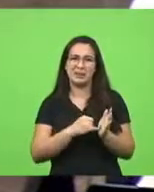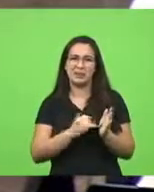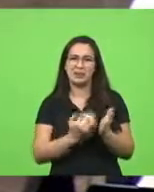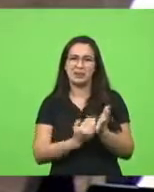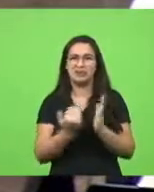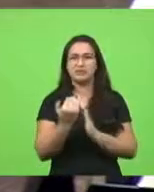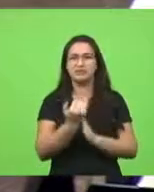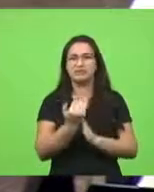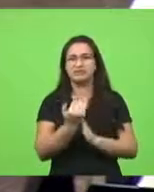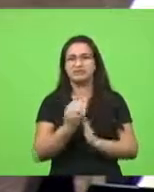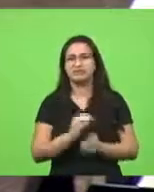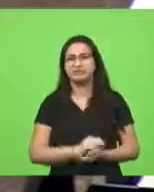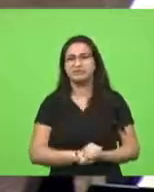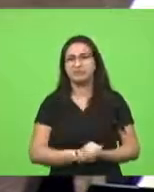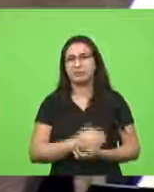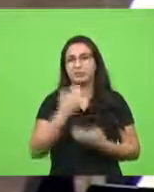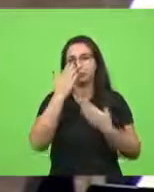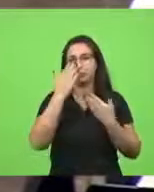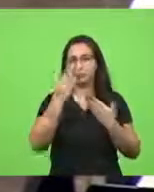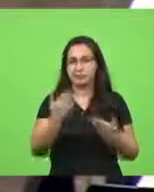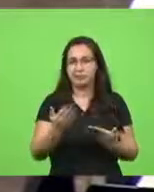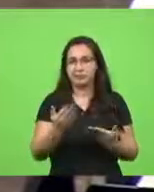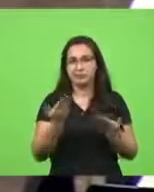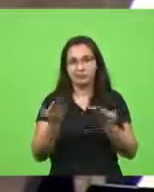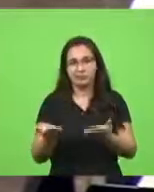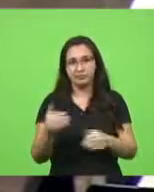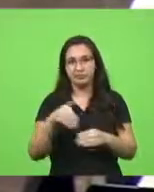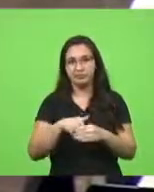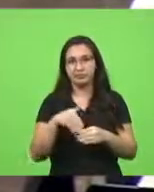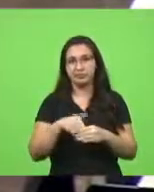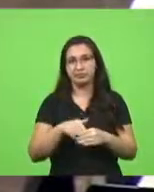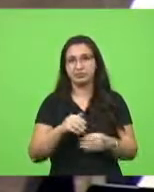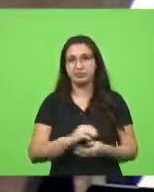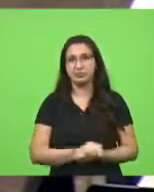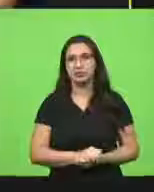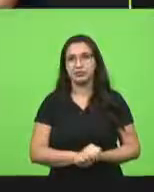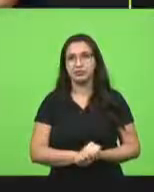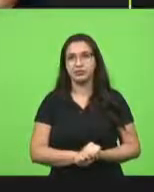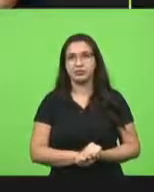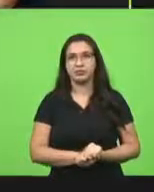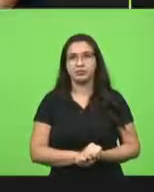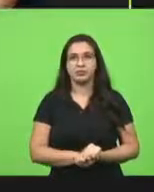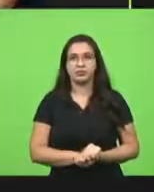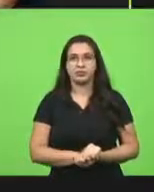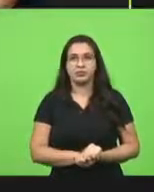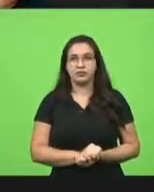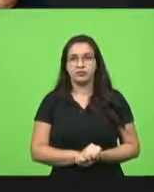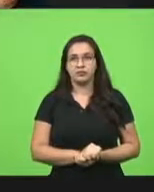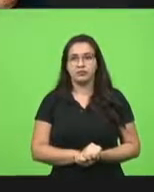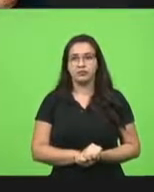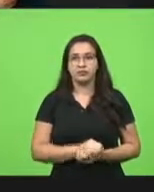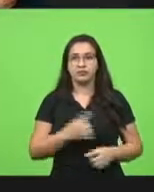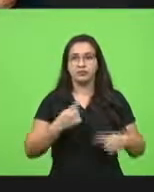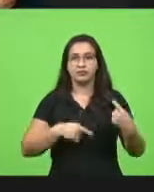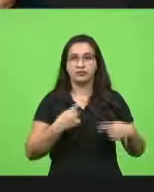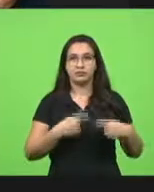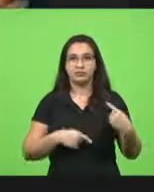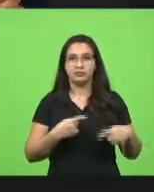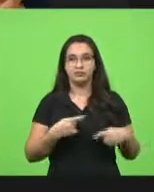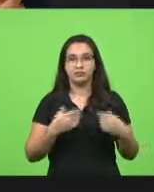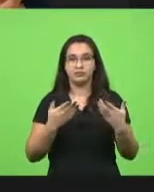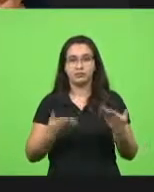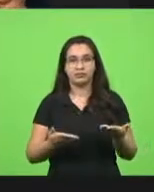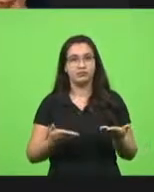senhor presidente. Muito obrigado e peço o voto de todos os parlamentares para esse projeto. Muito obrigado. Ainda em discussão, com a palavra o deputado